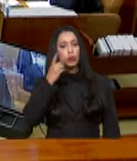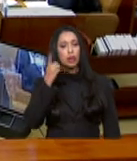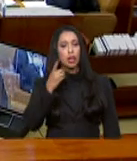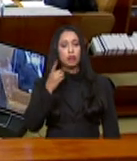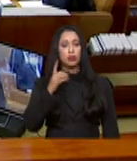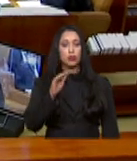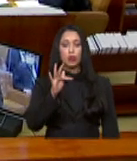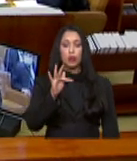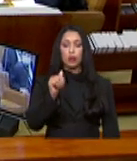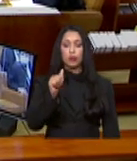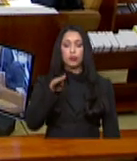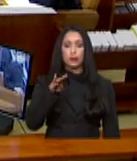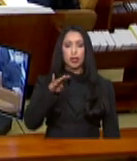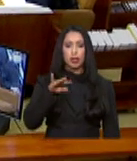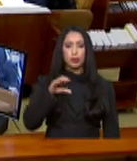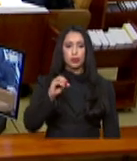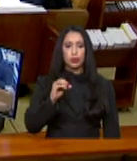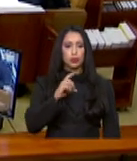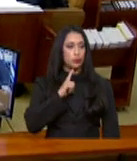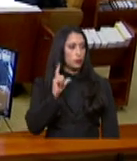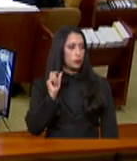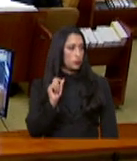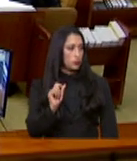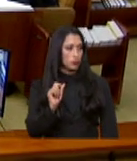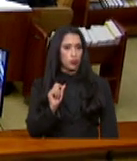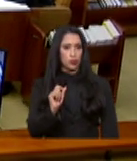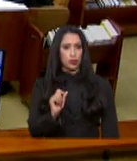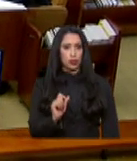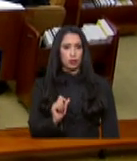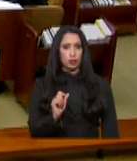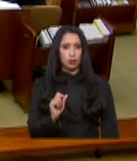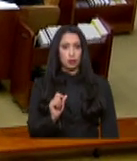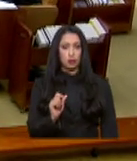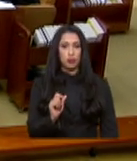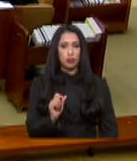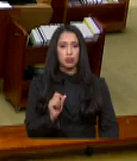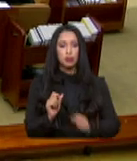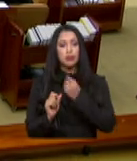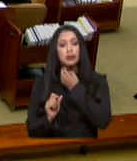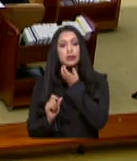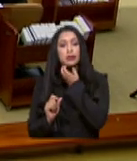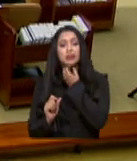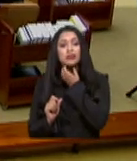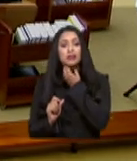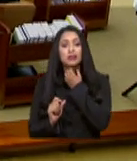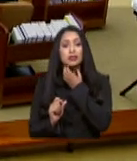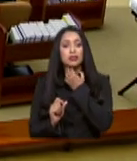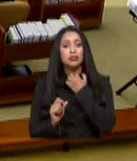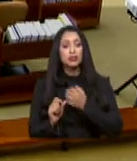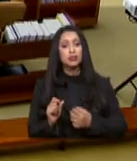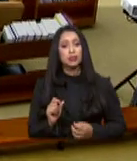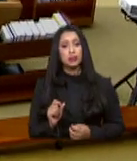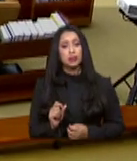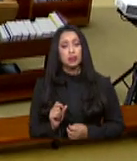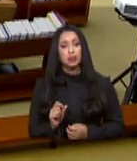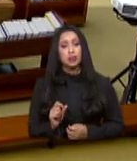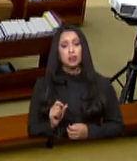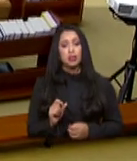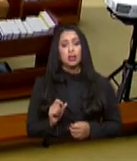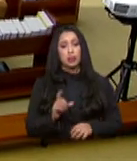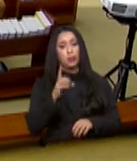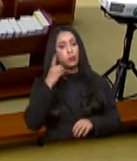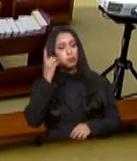STF. Autor do artigo 225 da Constituição Federal, a quem eu agradeço como cidadão, amigo também que me considero, deputado